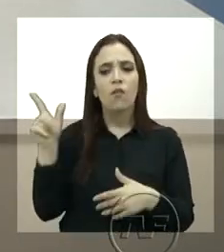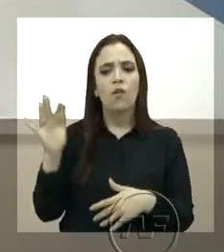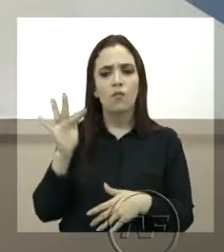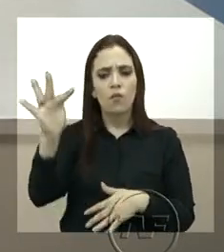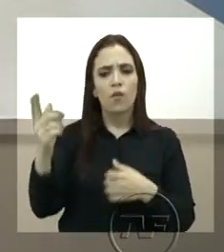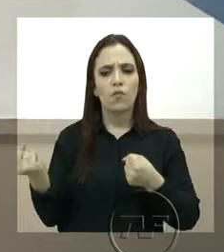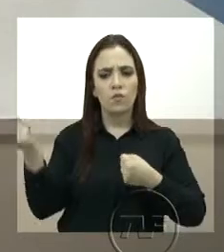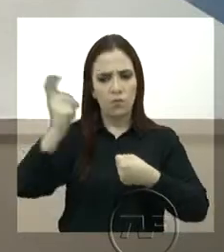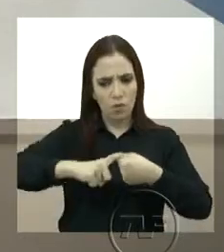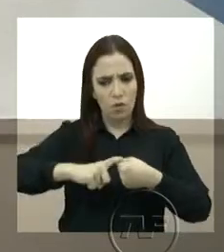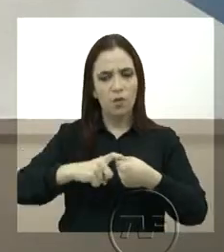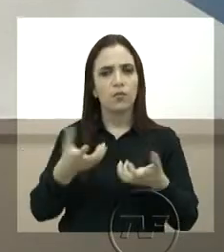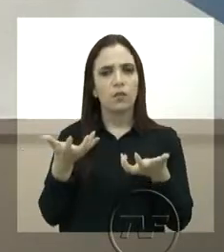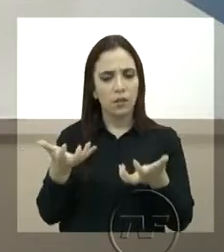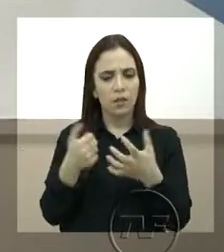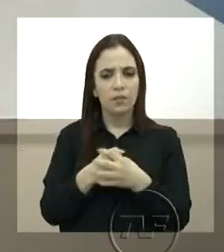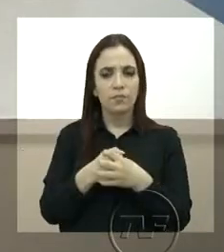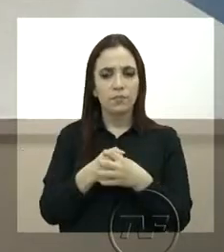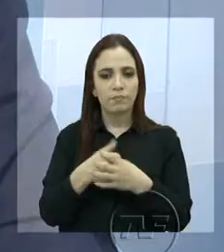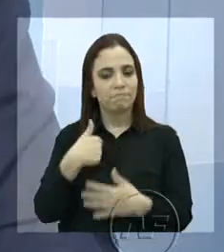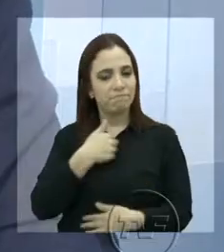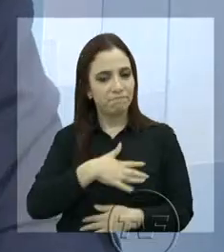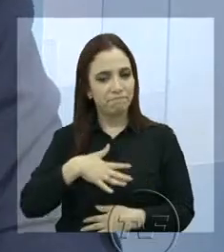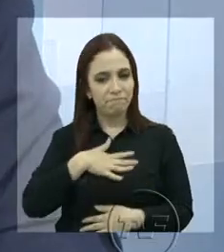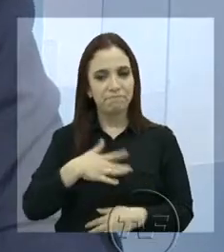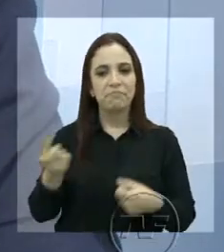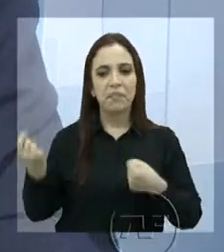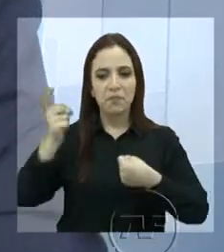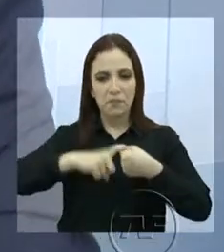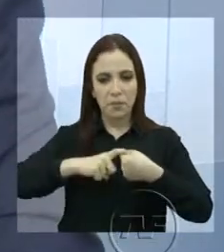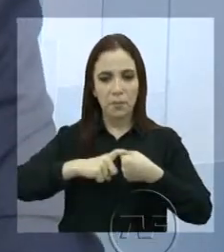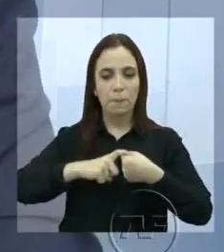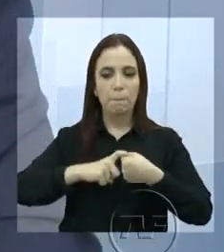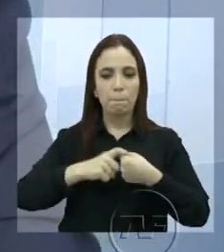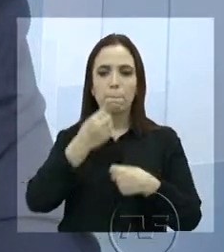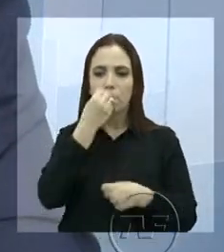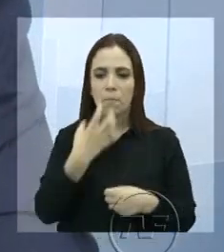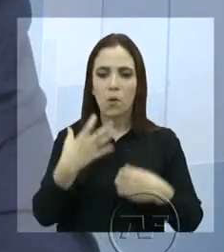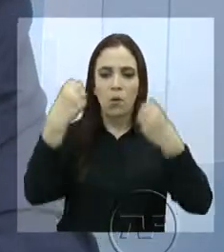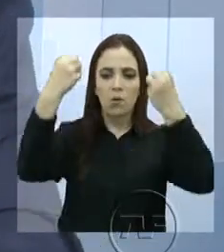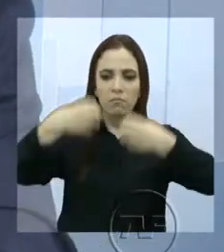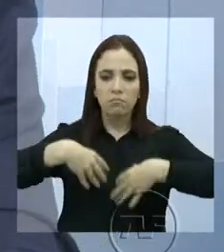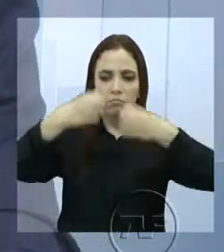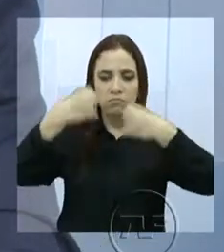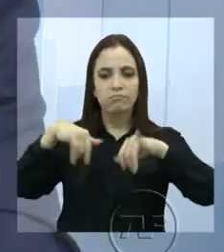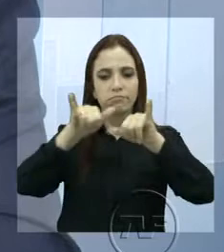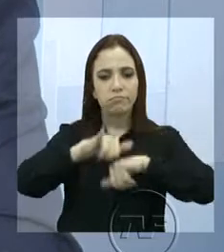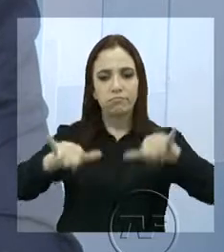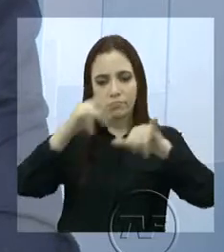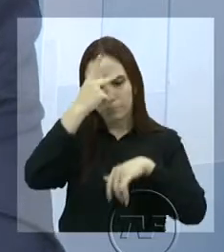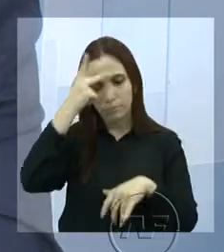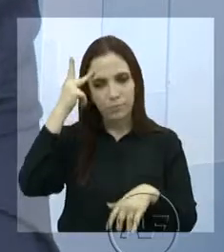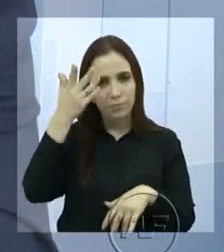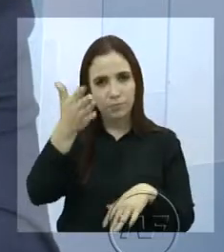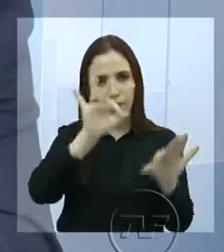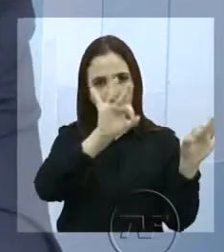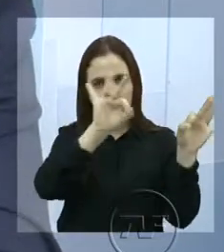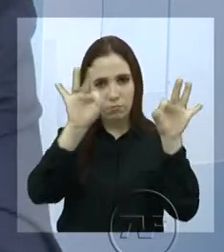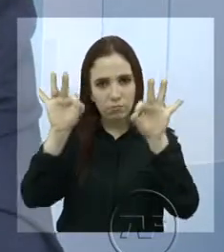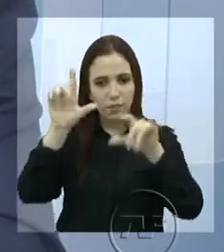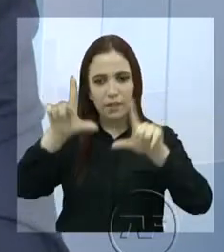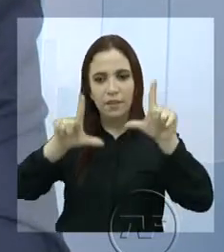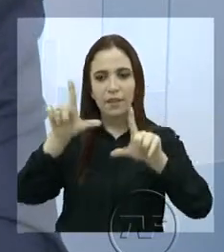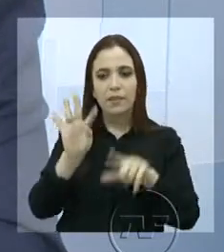volte muito em breve aqui ao programa. Será um prazer estar aqui dando essa contribuição, dizer para as pessoas que estão nos assistindo pela